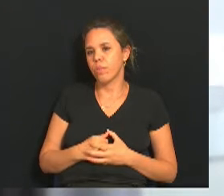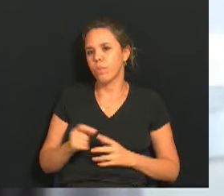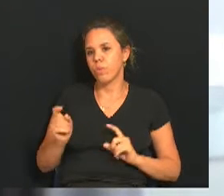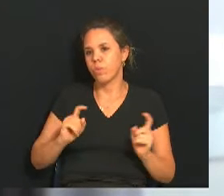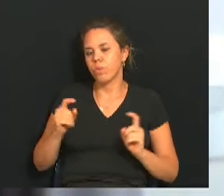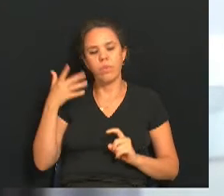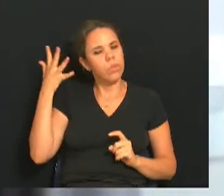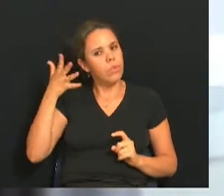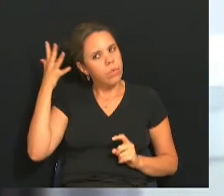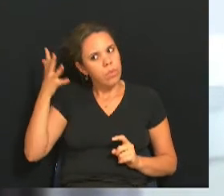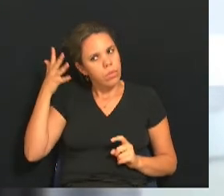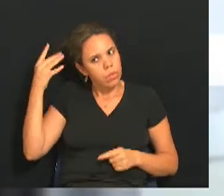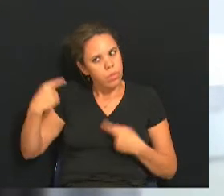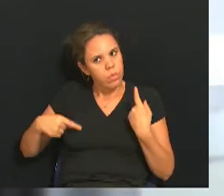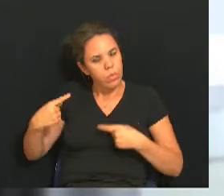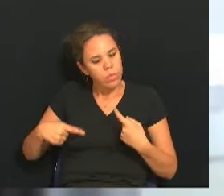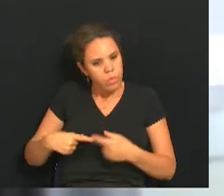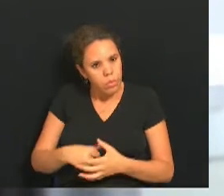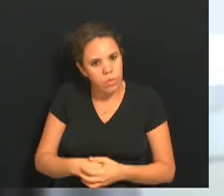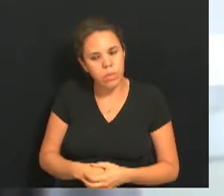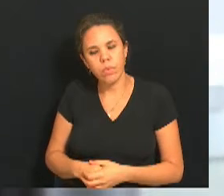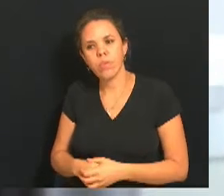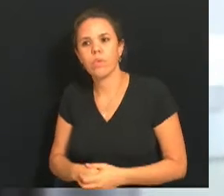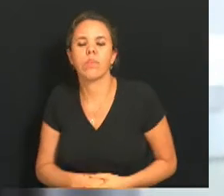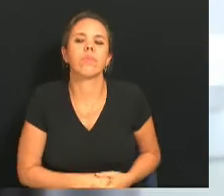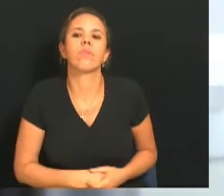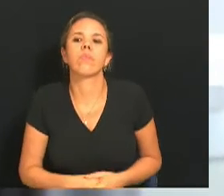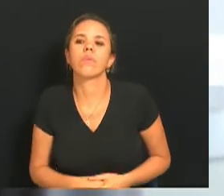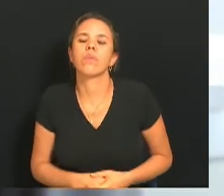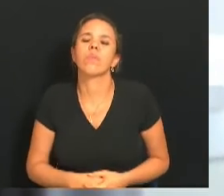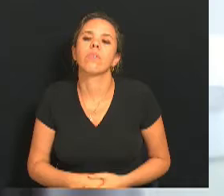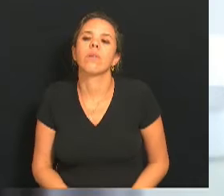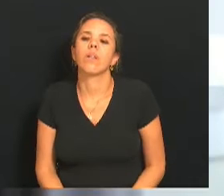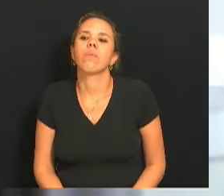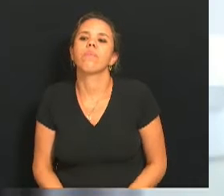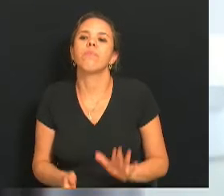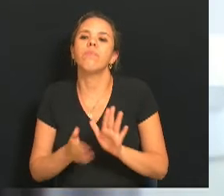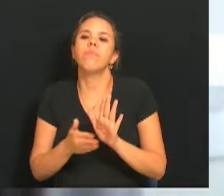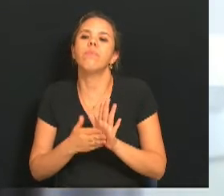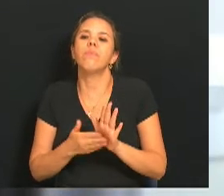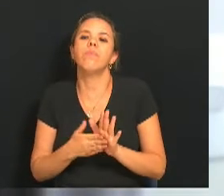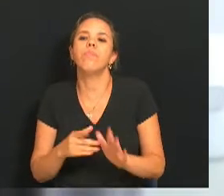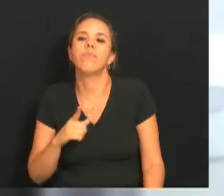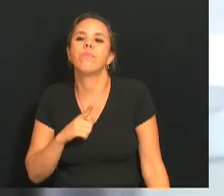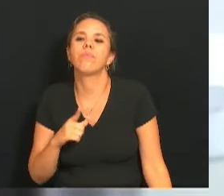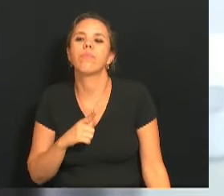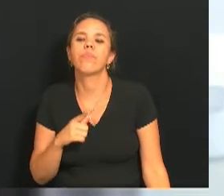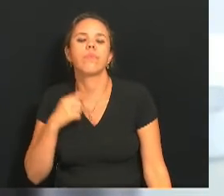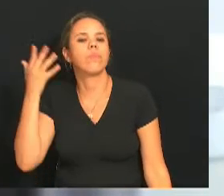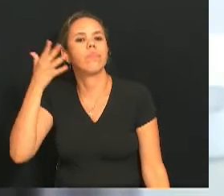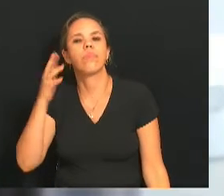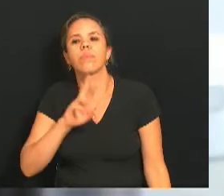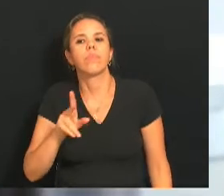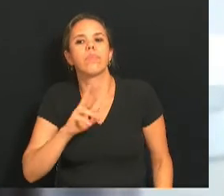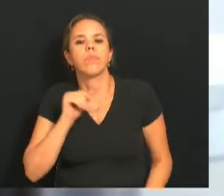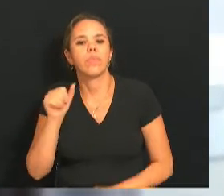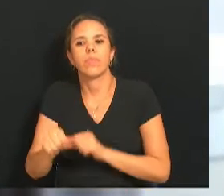também se discutiu, embora a proposta que se tinha em relação ao fórum não era de